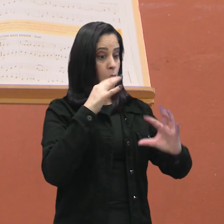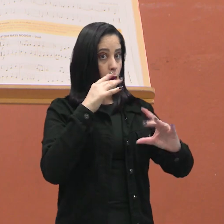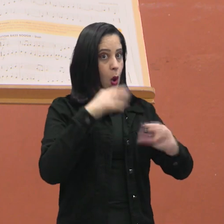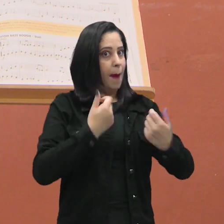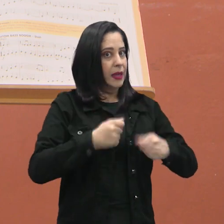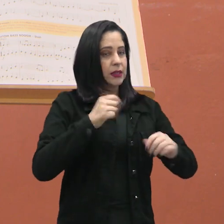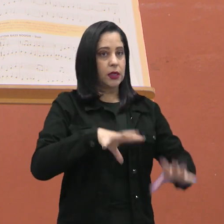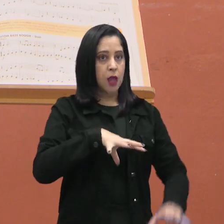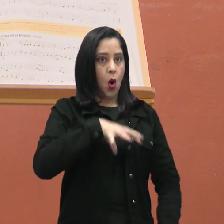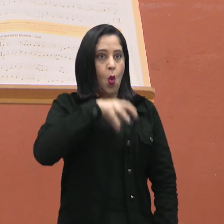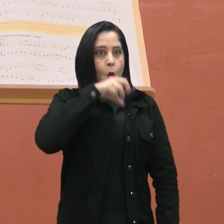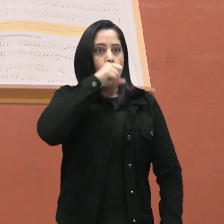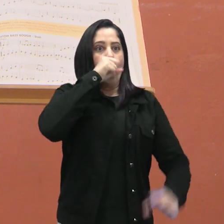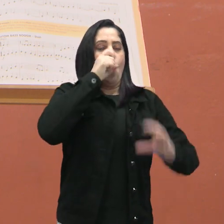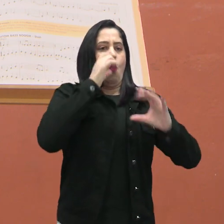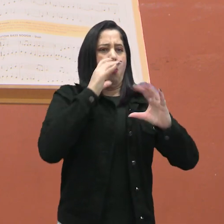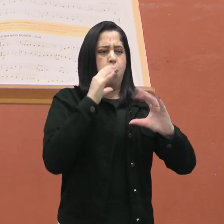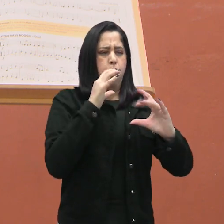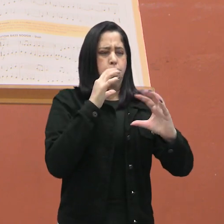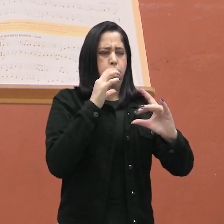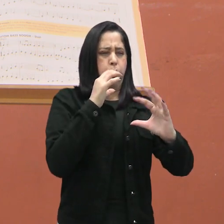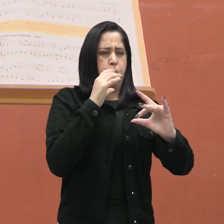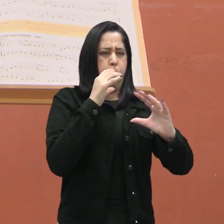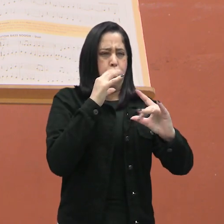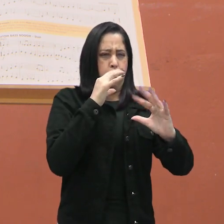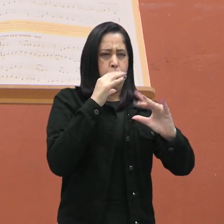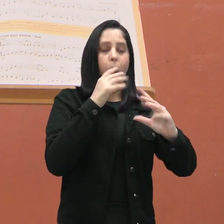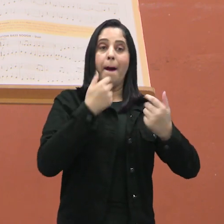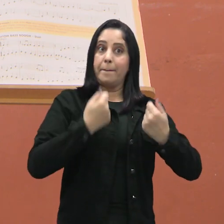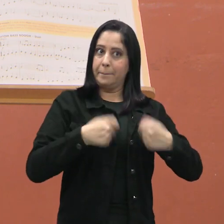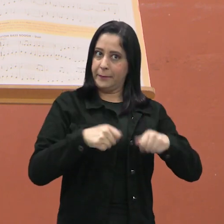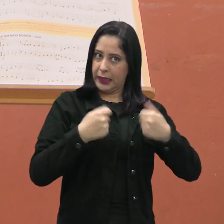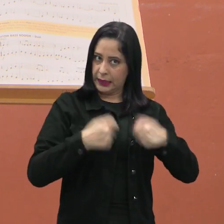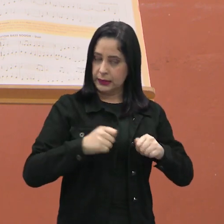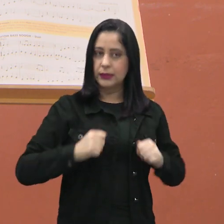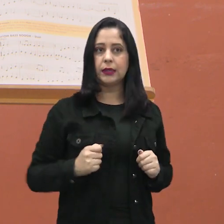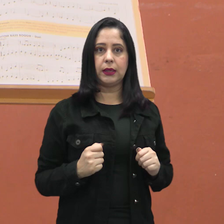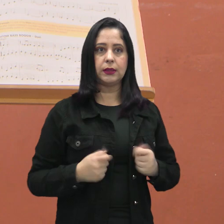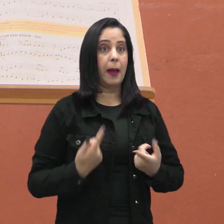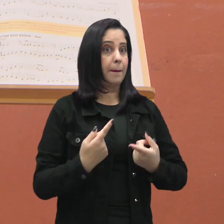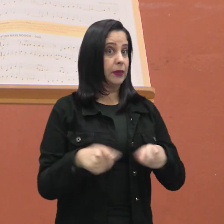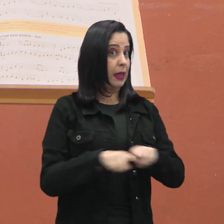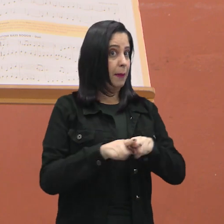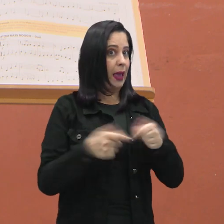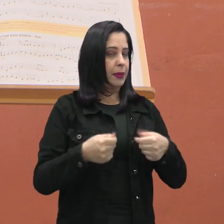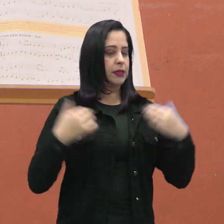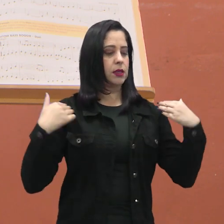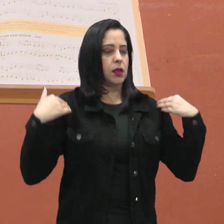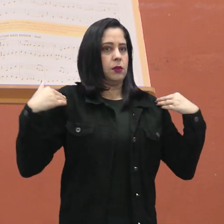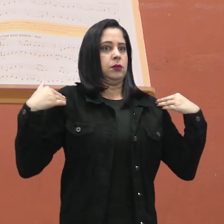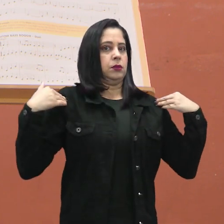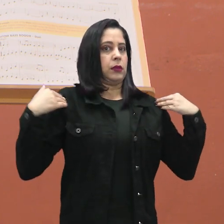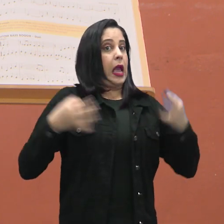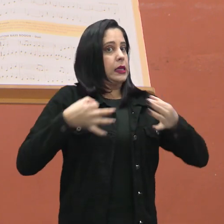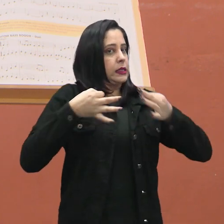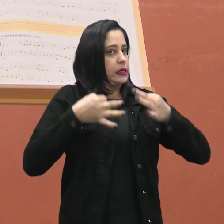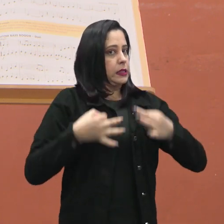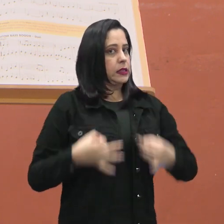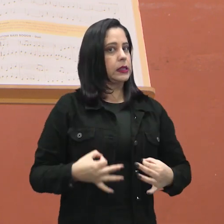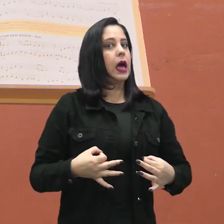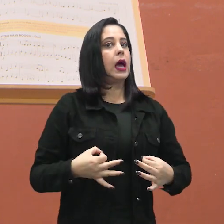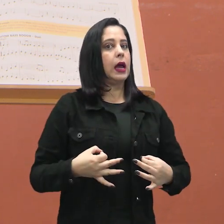de bastante fôlego para tocar até o final. E precisa da postura, né? Da